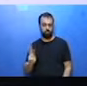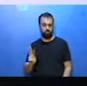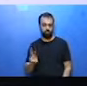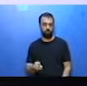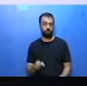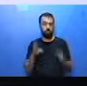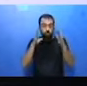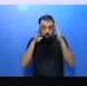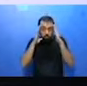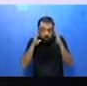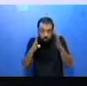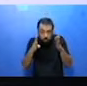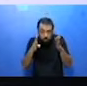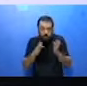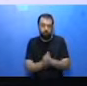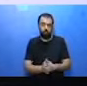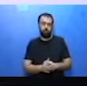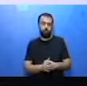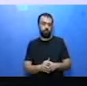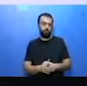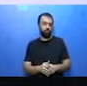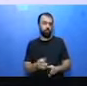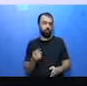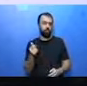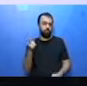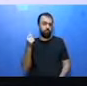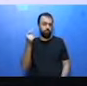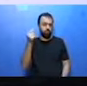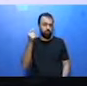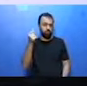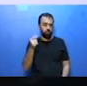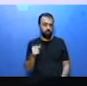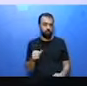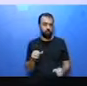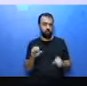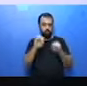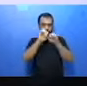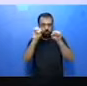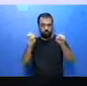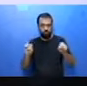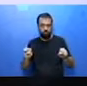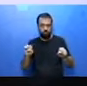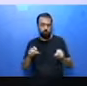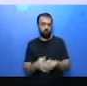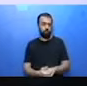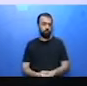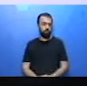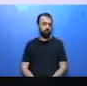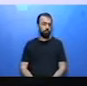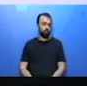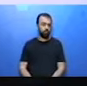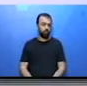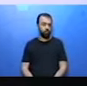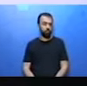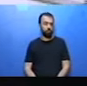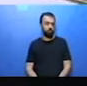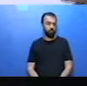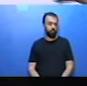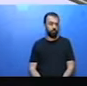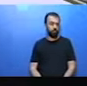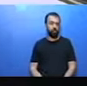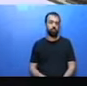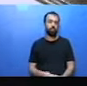muita atenção sistema monetário nessa atividade aqui no material impresso não